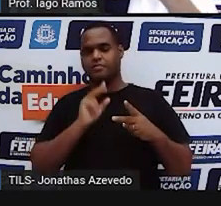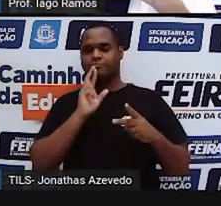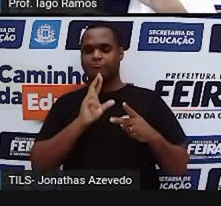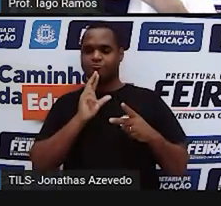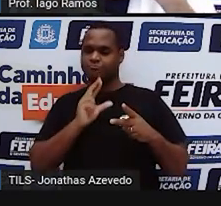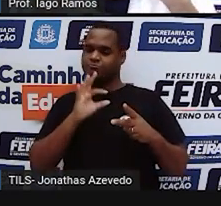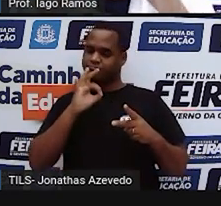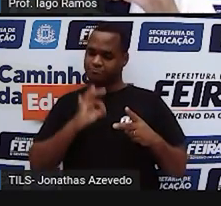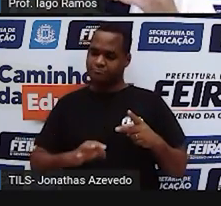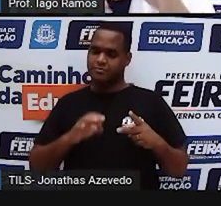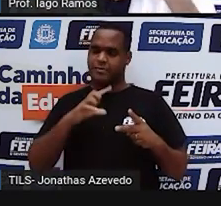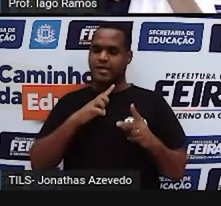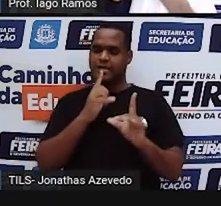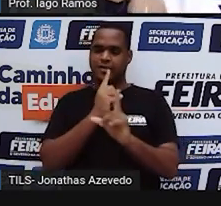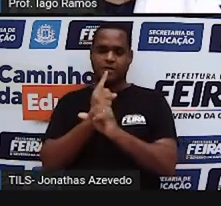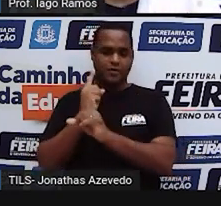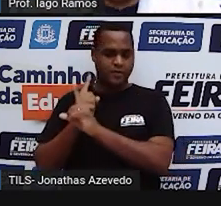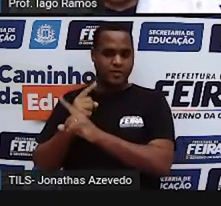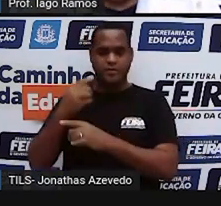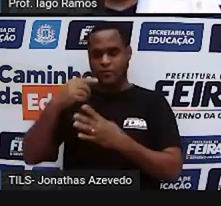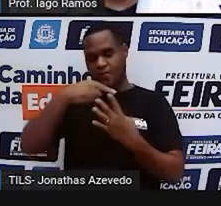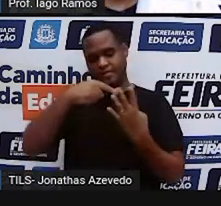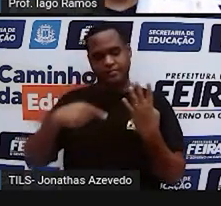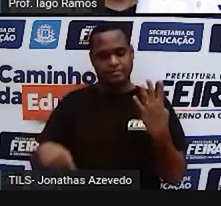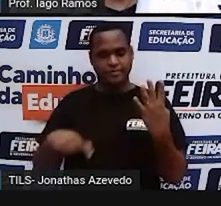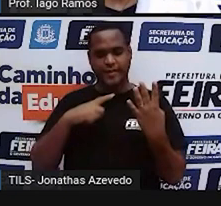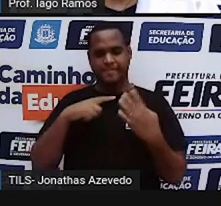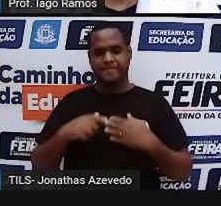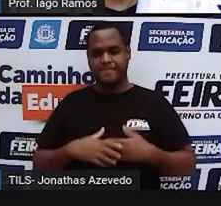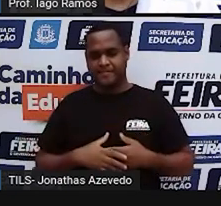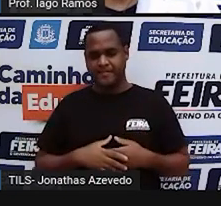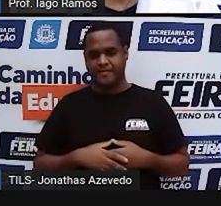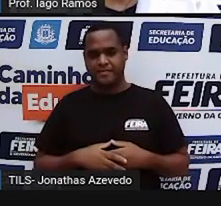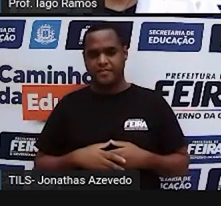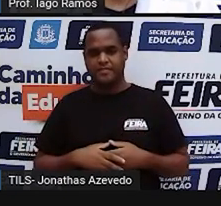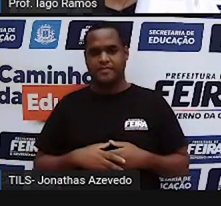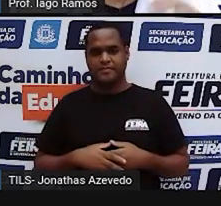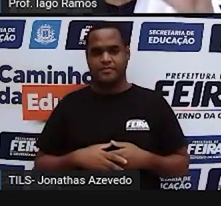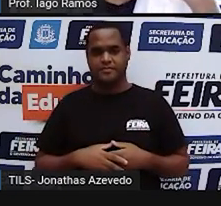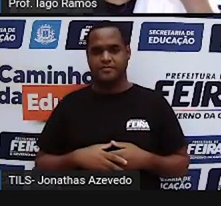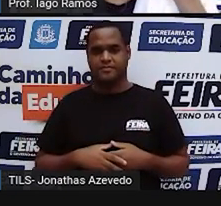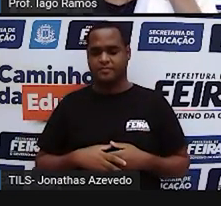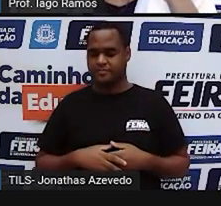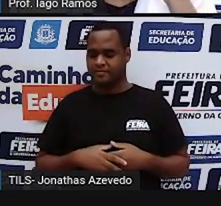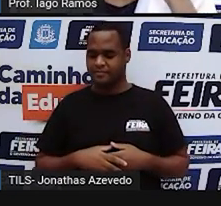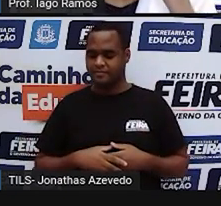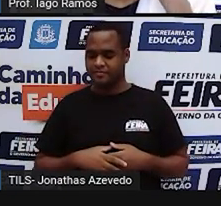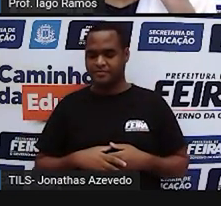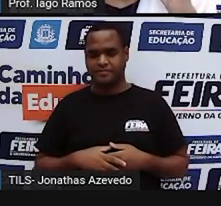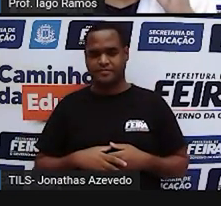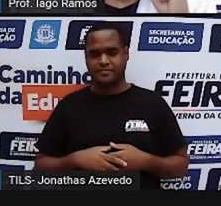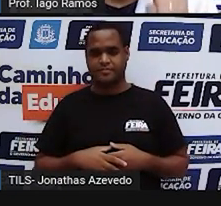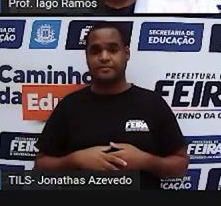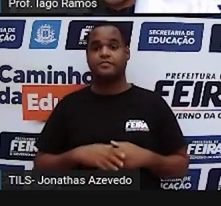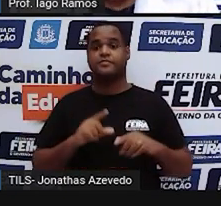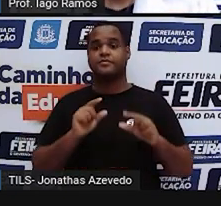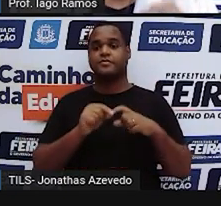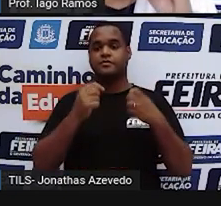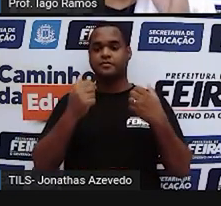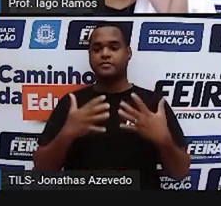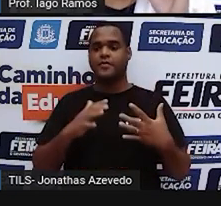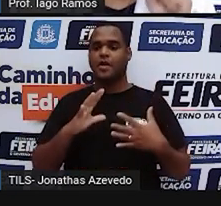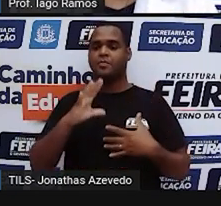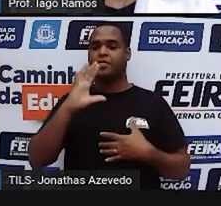que a gente encontra de quatro algarismos certo tá bom e qual é a variação que